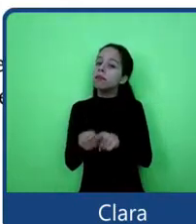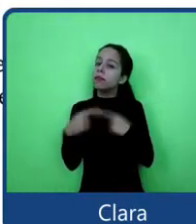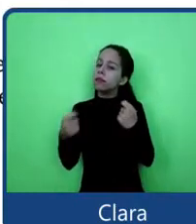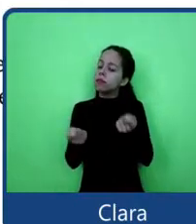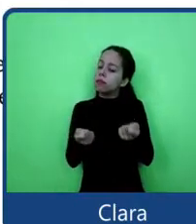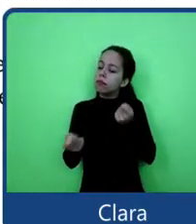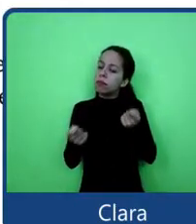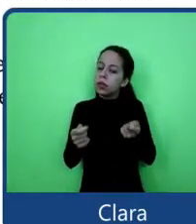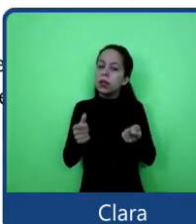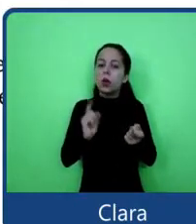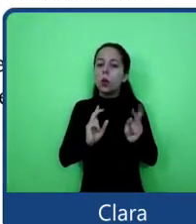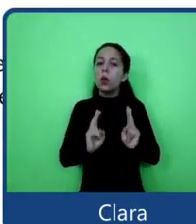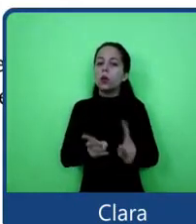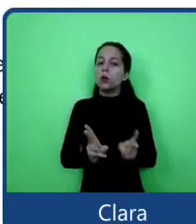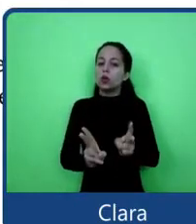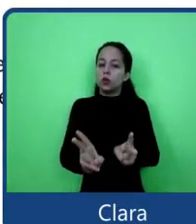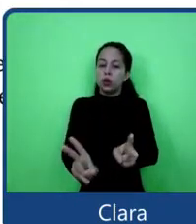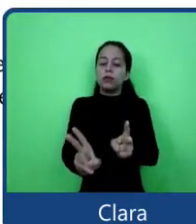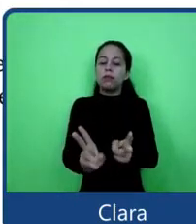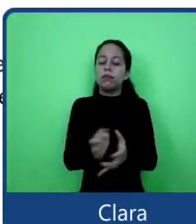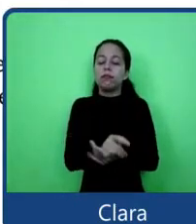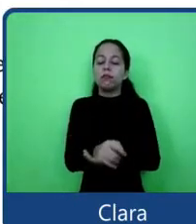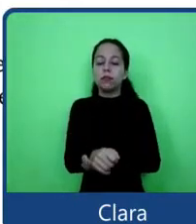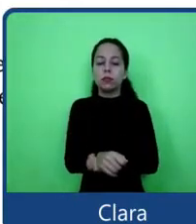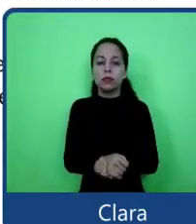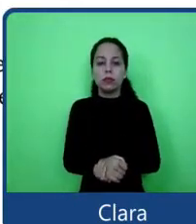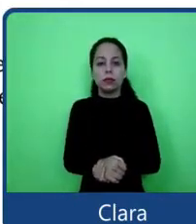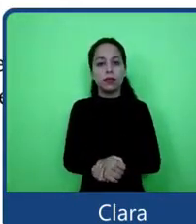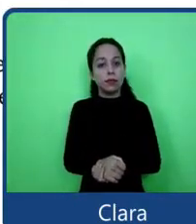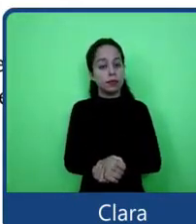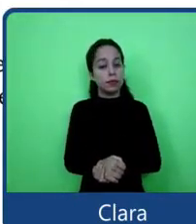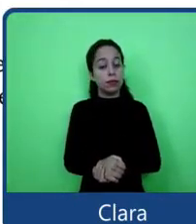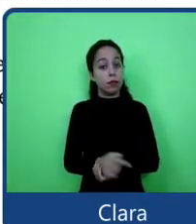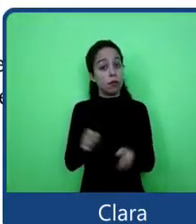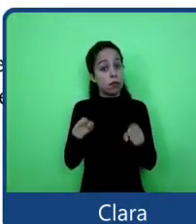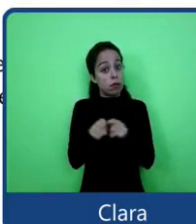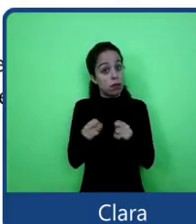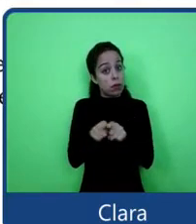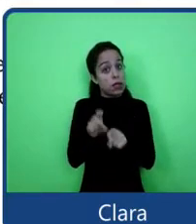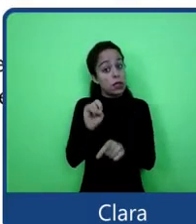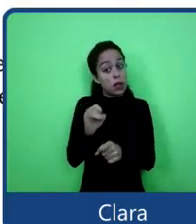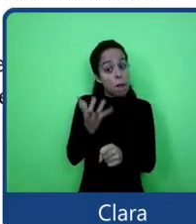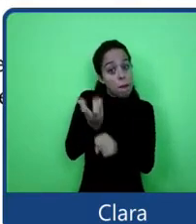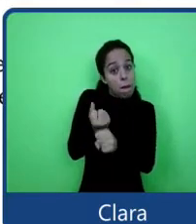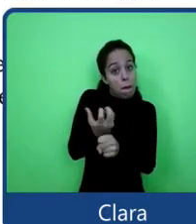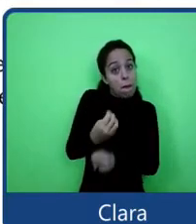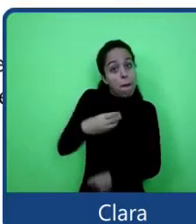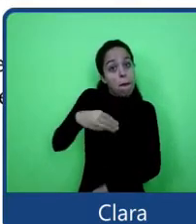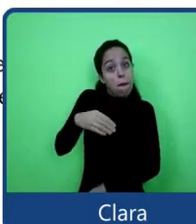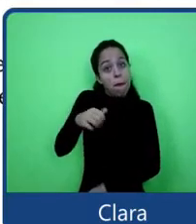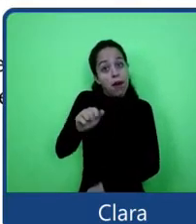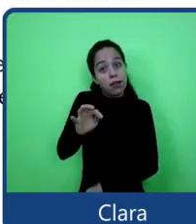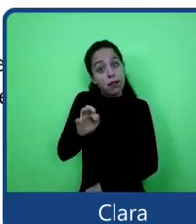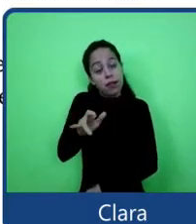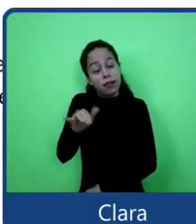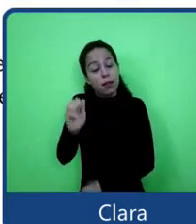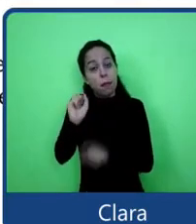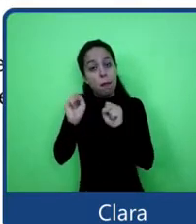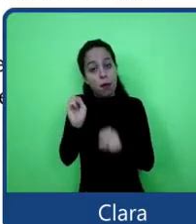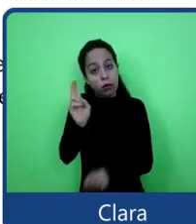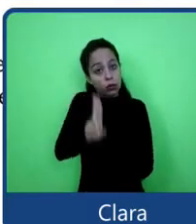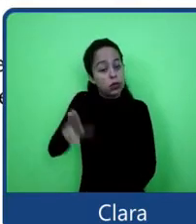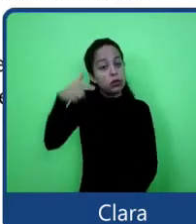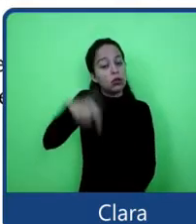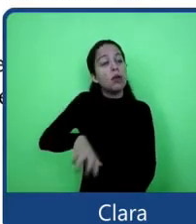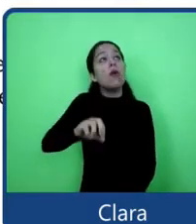hoje, e se essa matéria ela pode ser reutilizada ali naquela cadeia produtiva ou servir para outras,